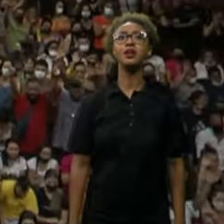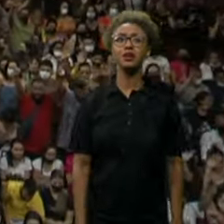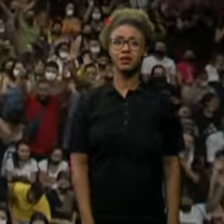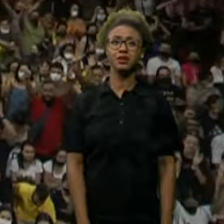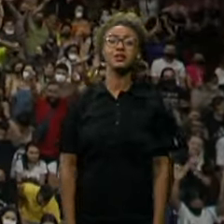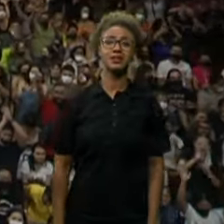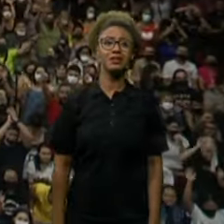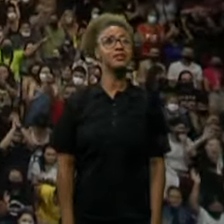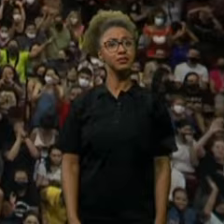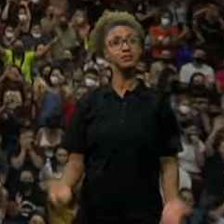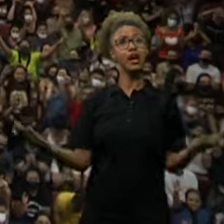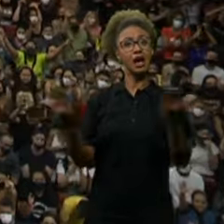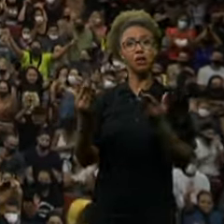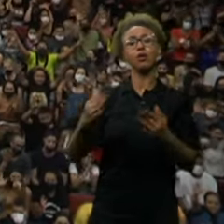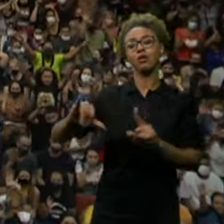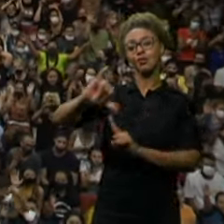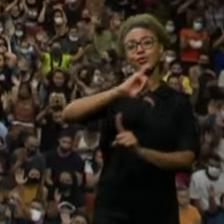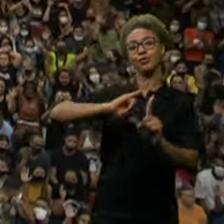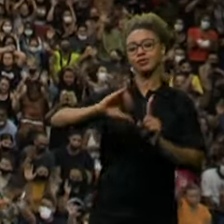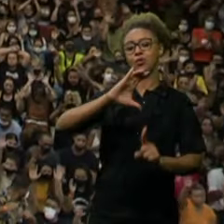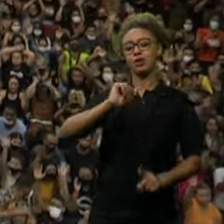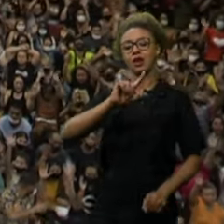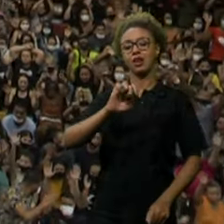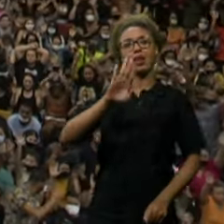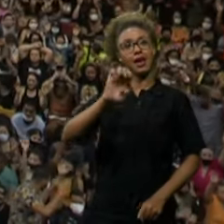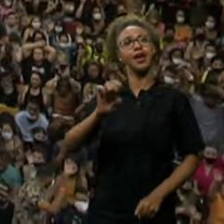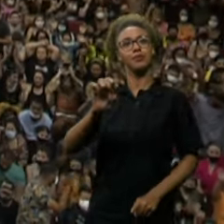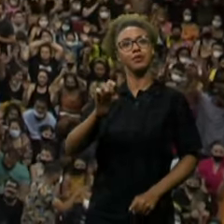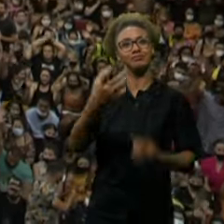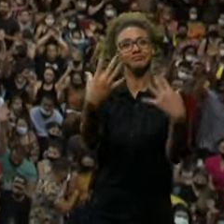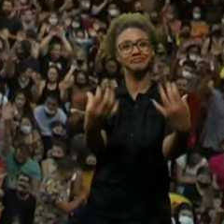recebe a unção de Calebe e